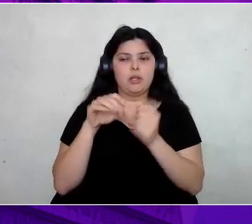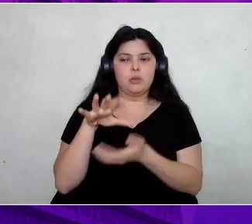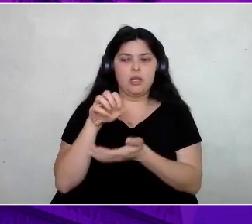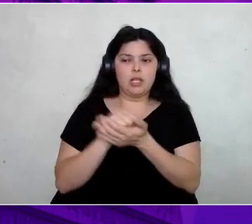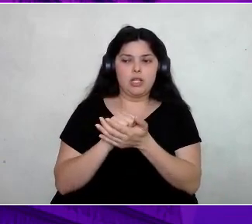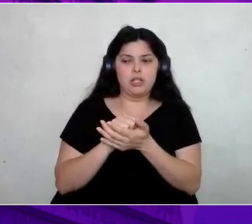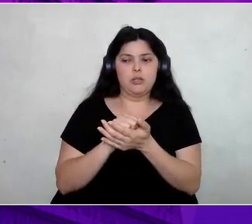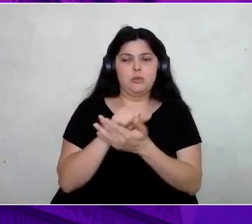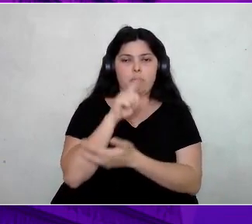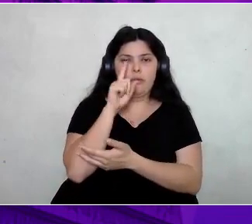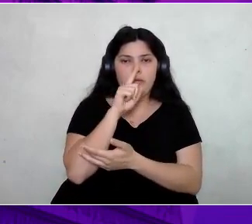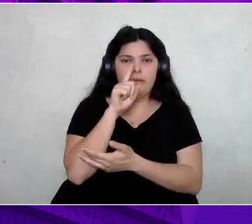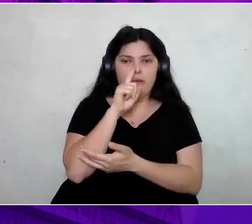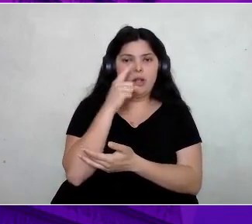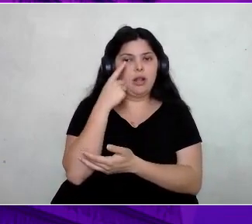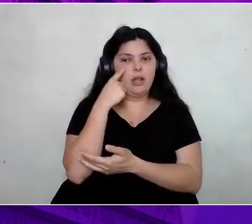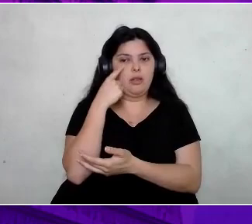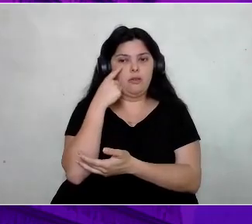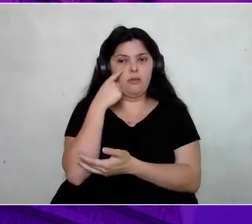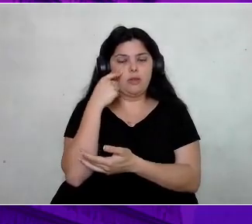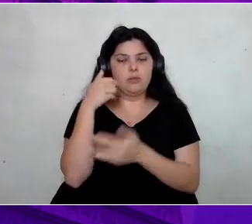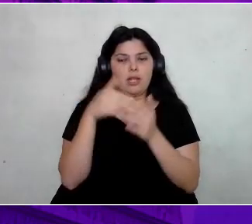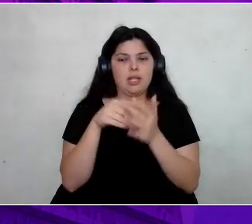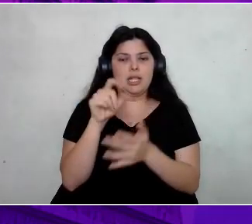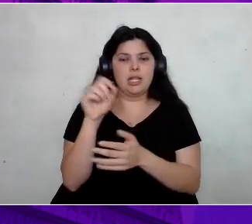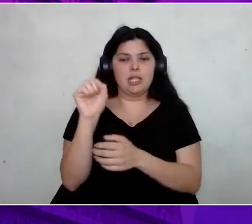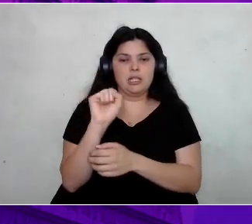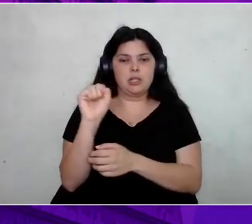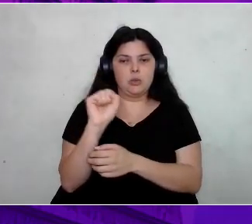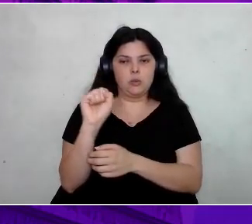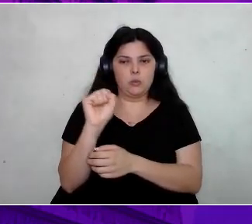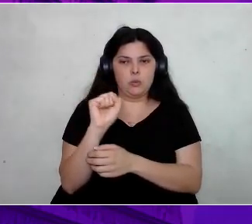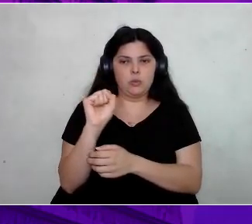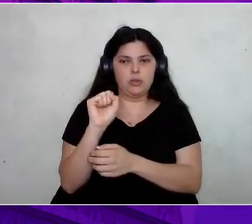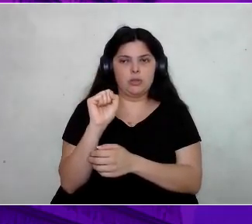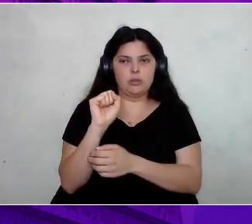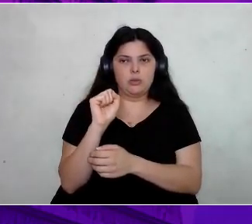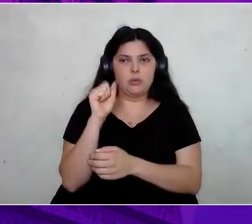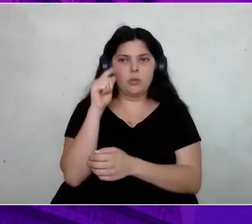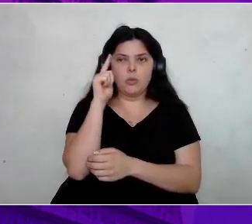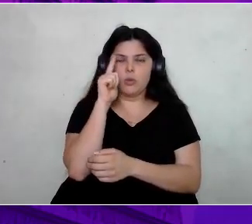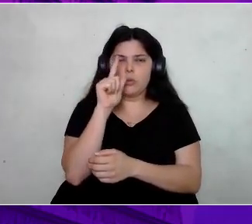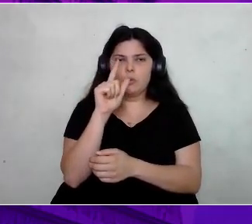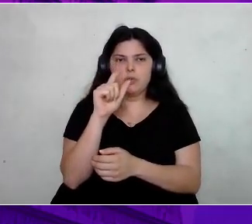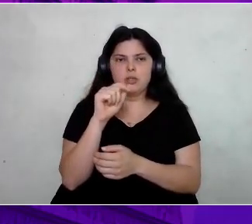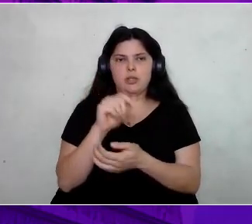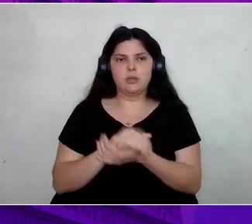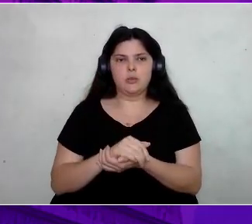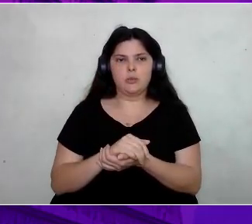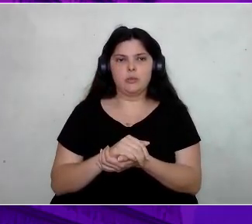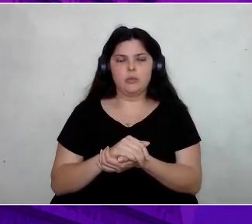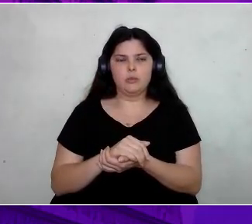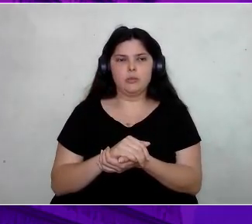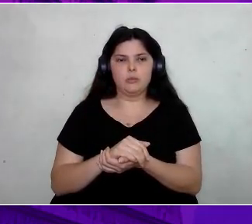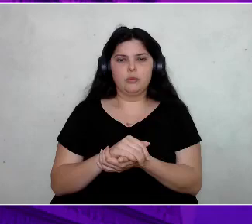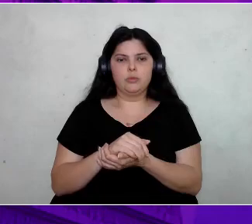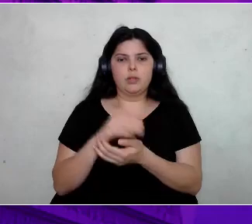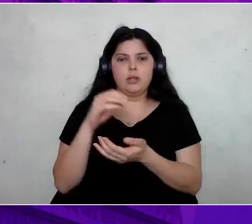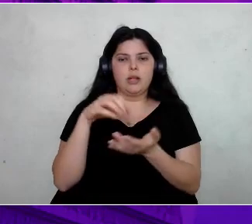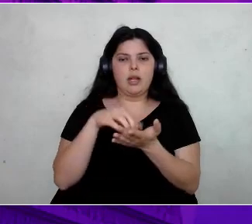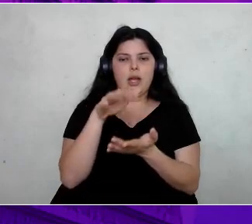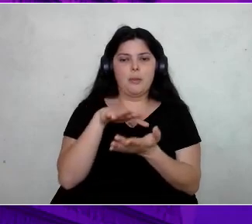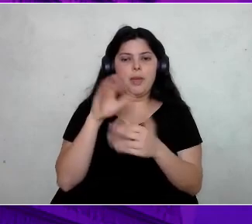e verifico se em até 10 segundos eu vou ter uma chamada para a API de parada.